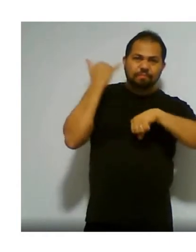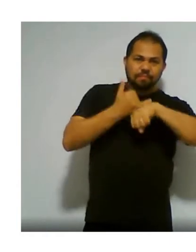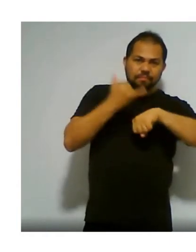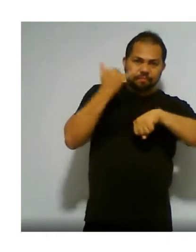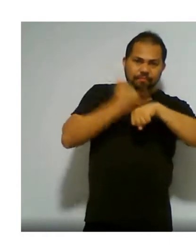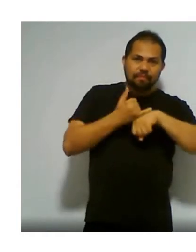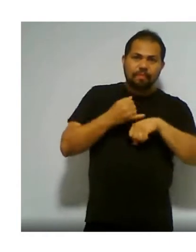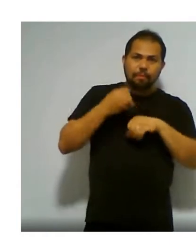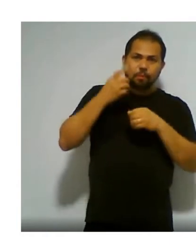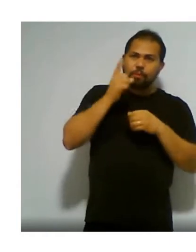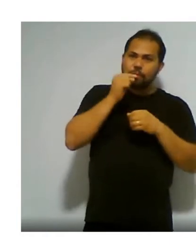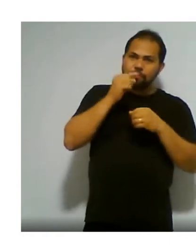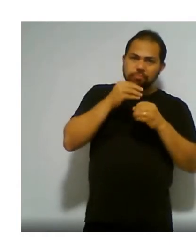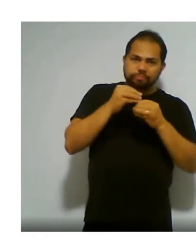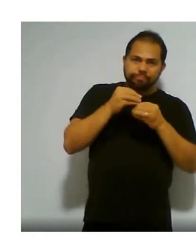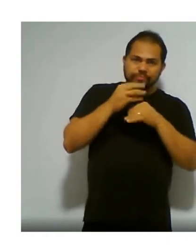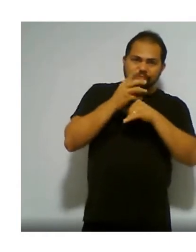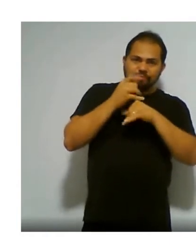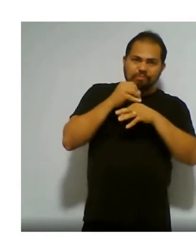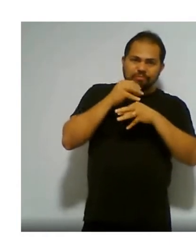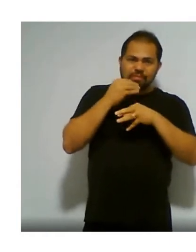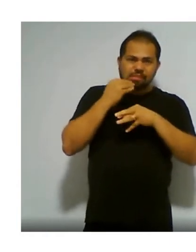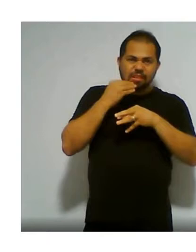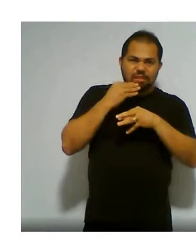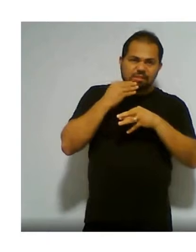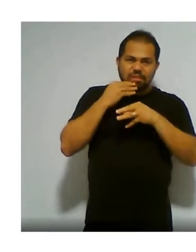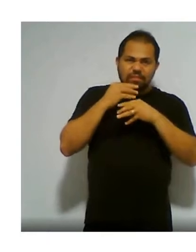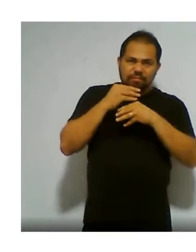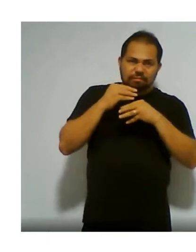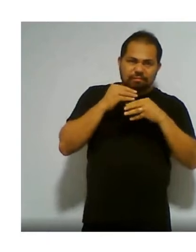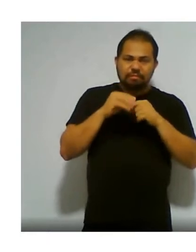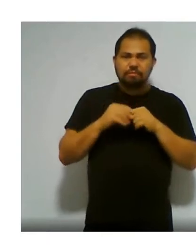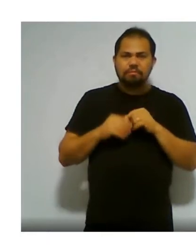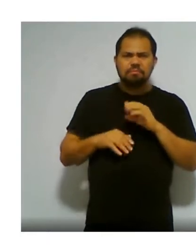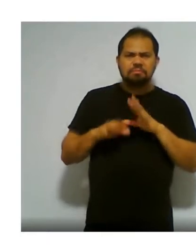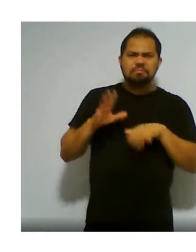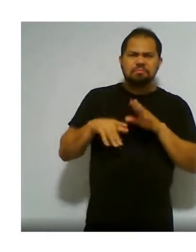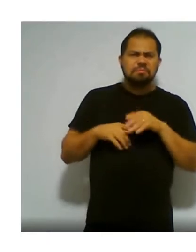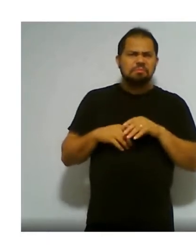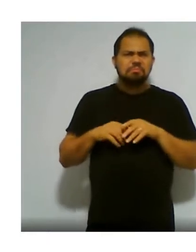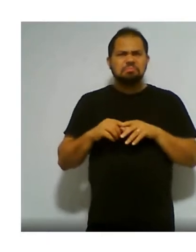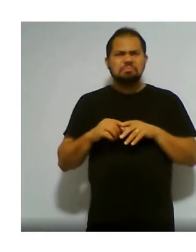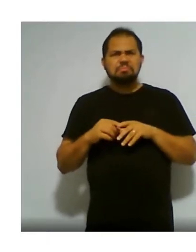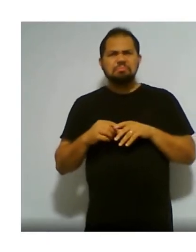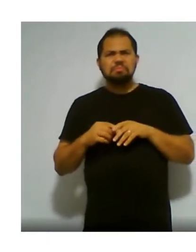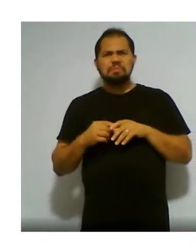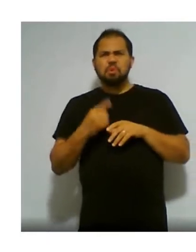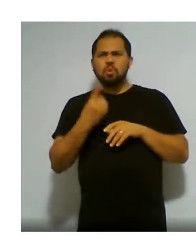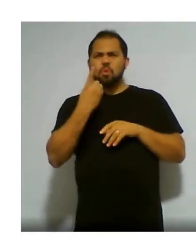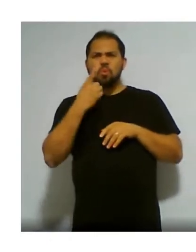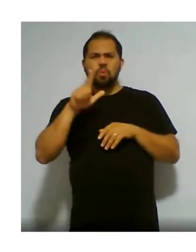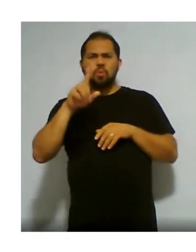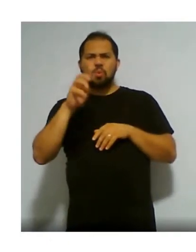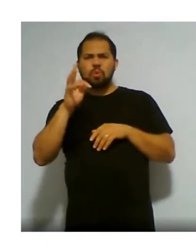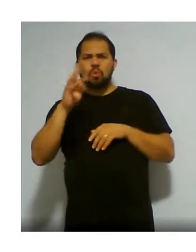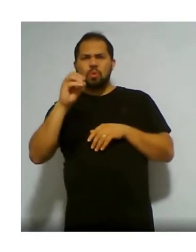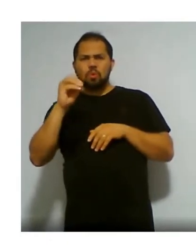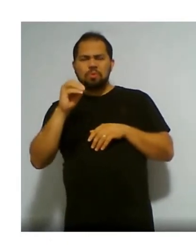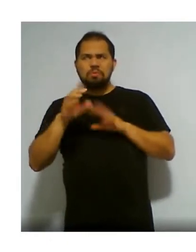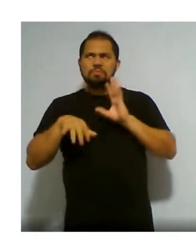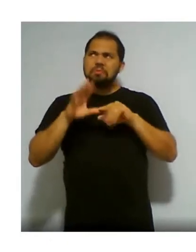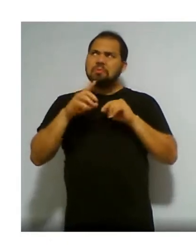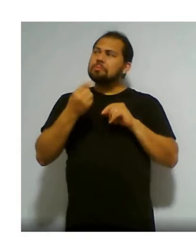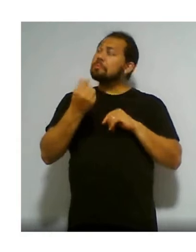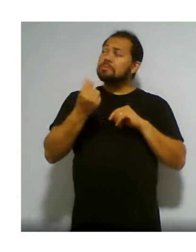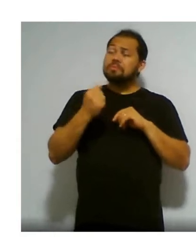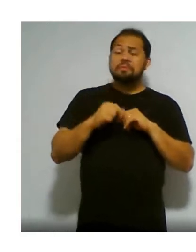evita. Usa o álcool isopropílico. Não é caro. 1 litro desse álcool custa na faixa dos 10 a 15 reais. Né? E você vai usar durante um bom